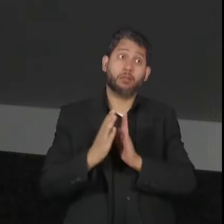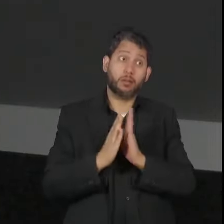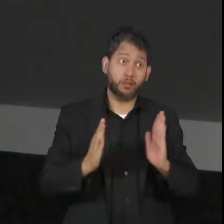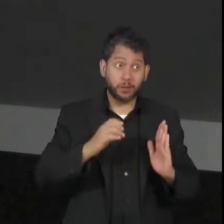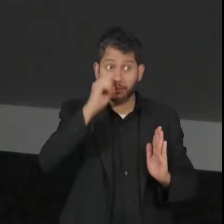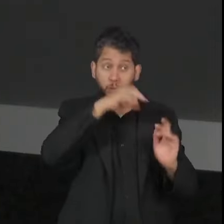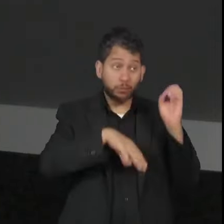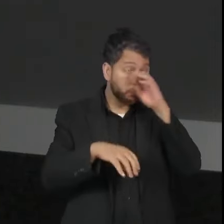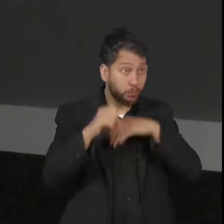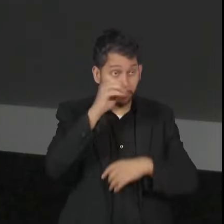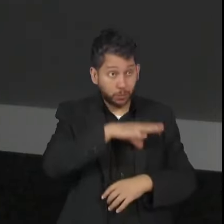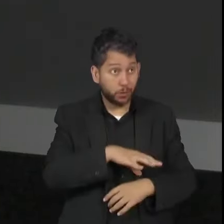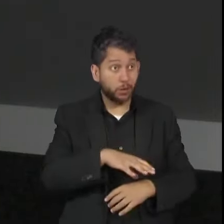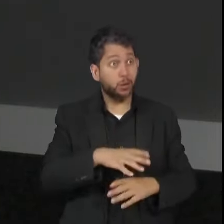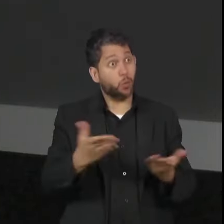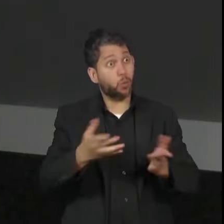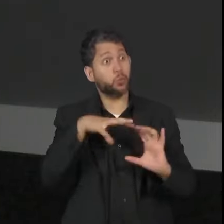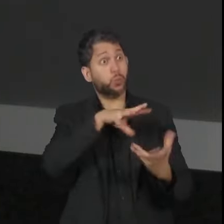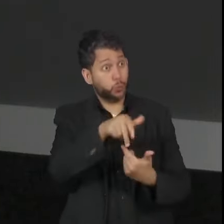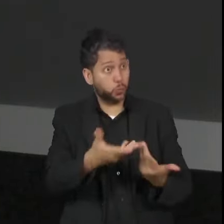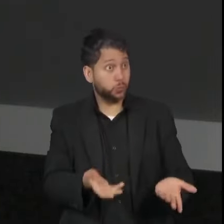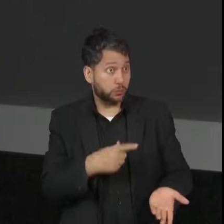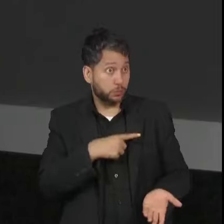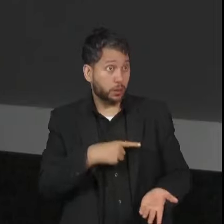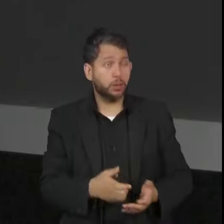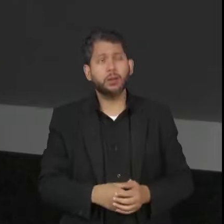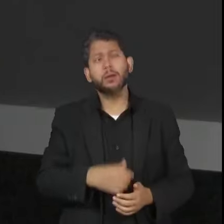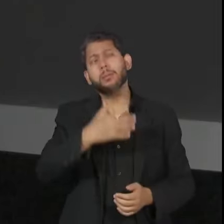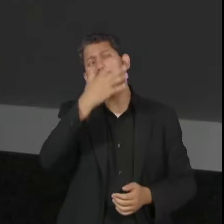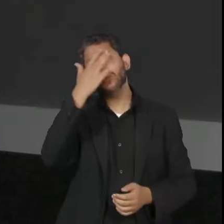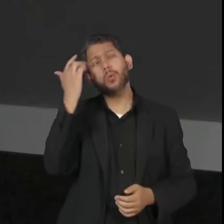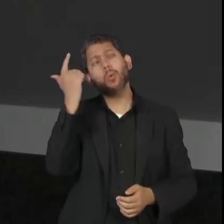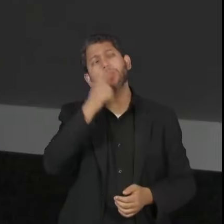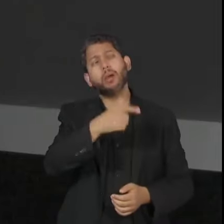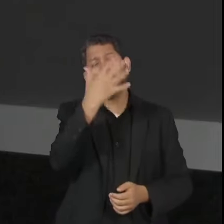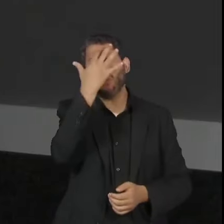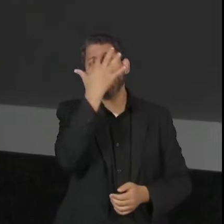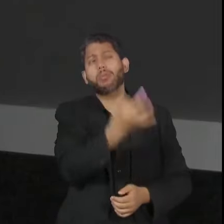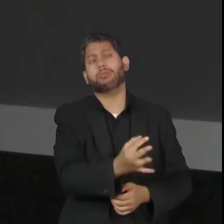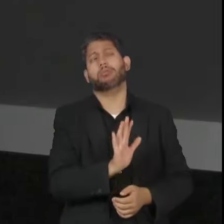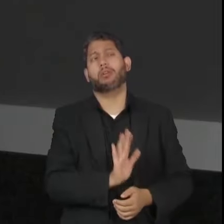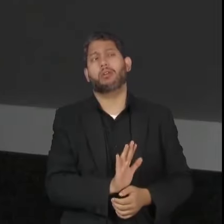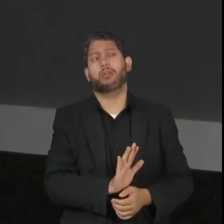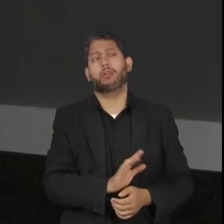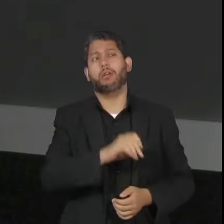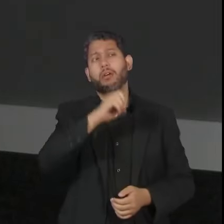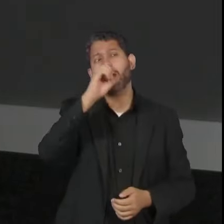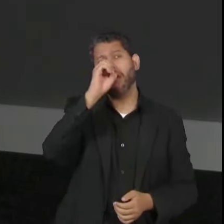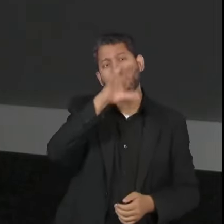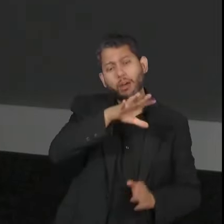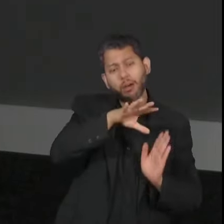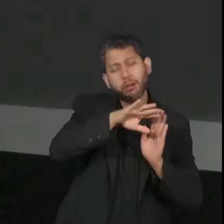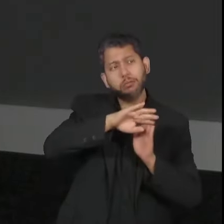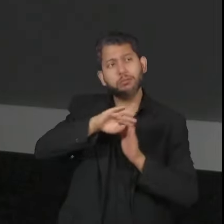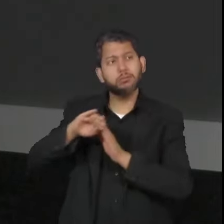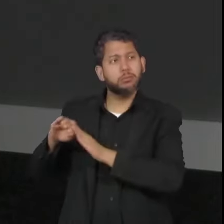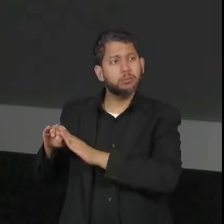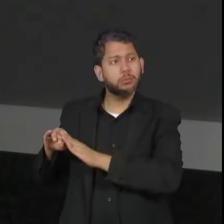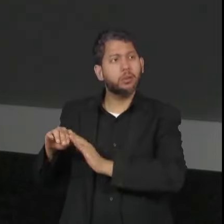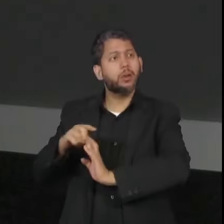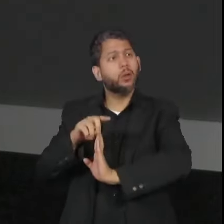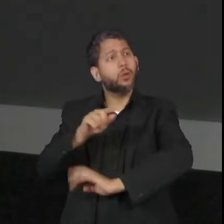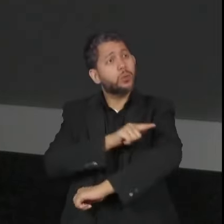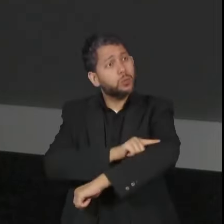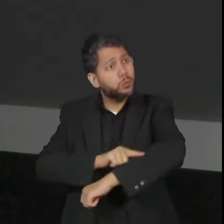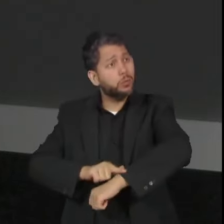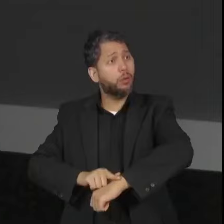nessa dificuldade no mundo. É possível que as pessoas entendam que deixar de ser tão gentil se